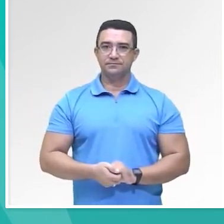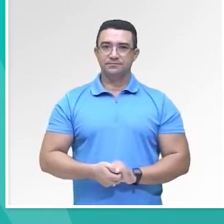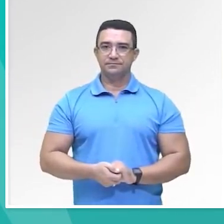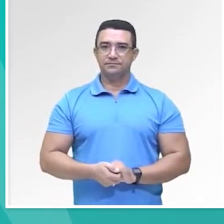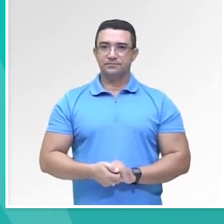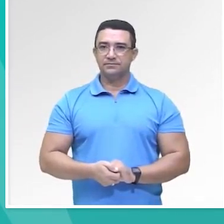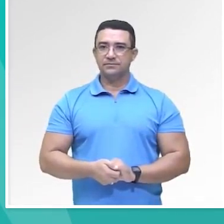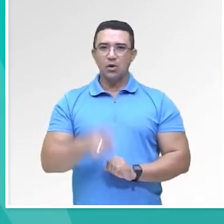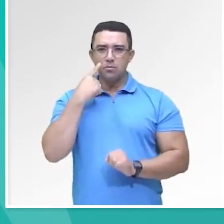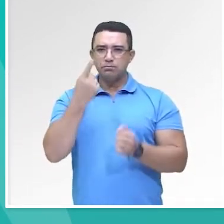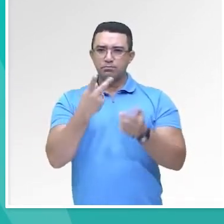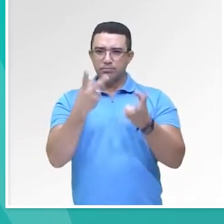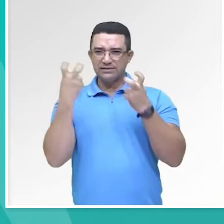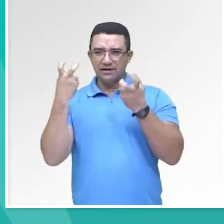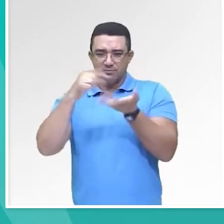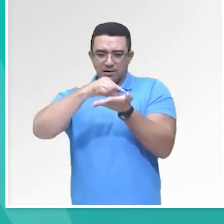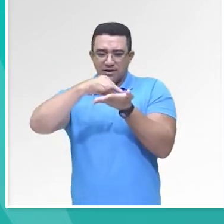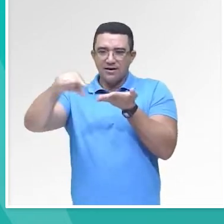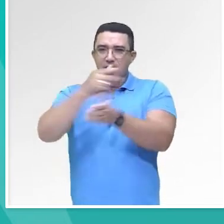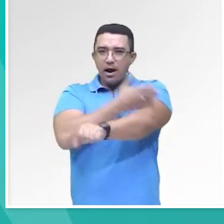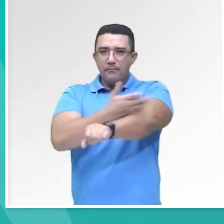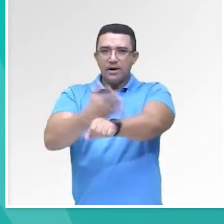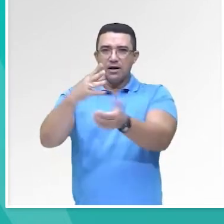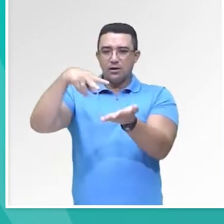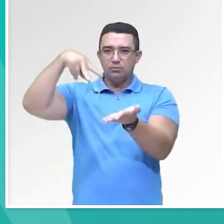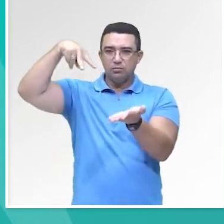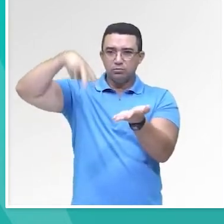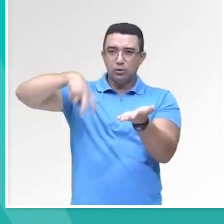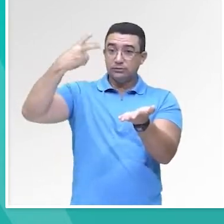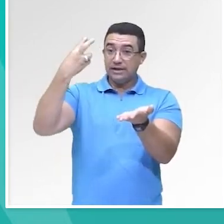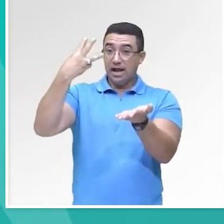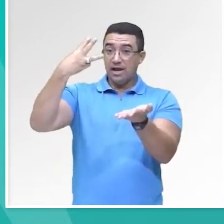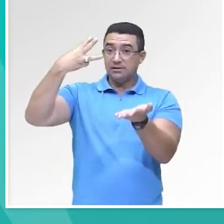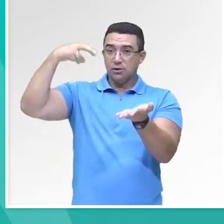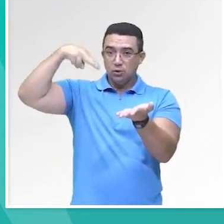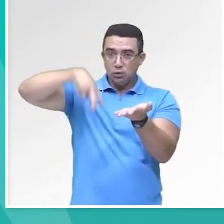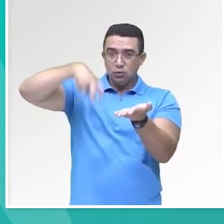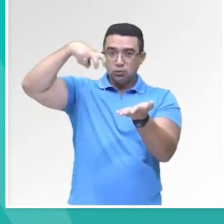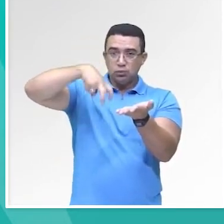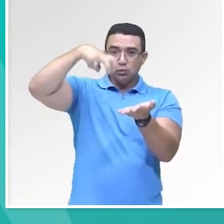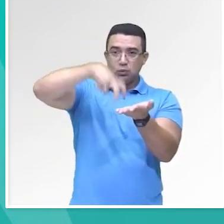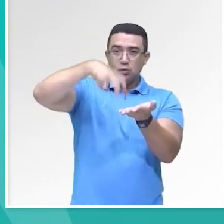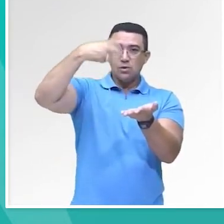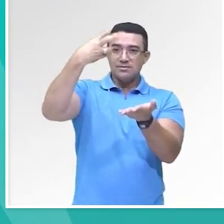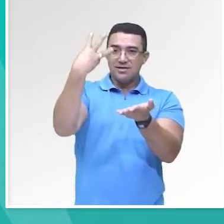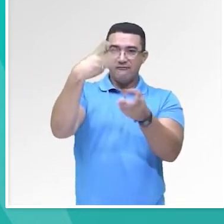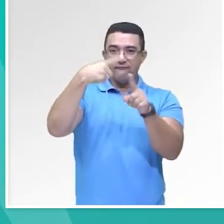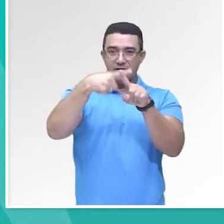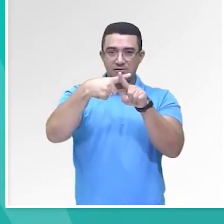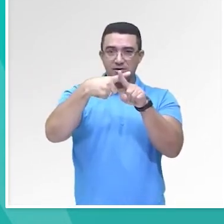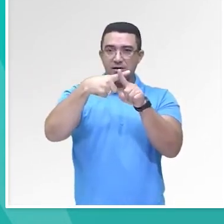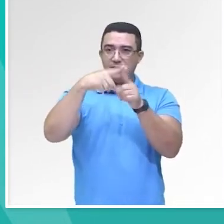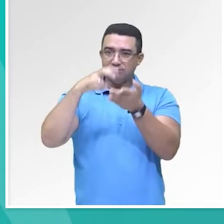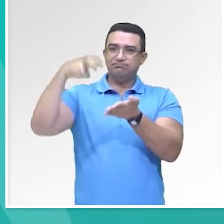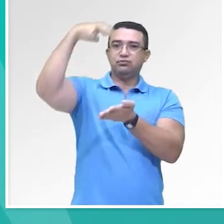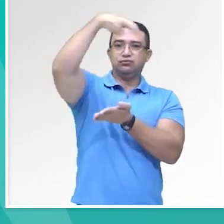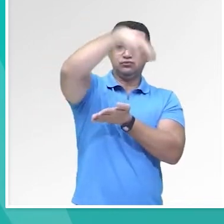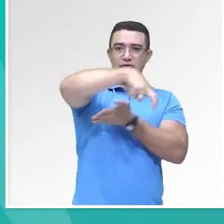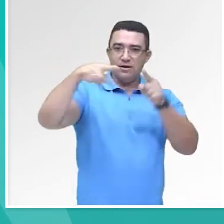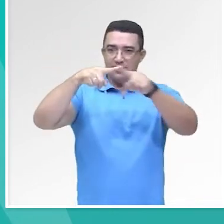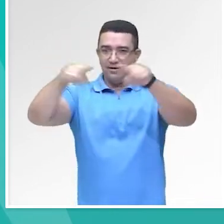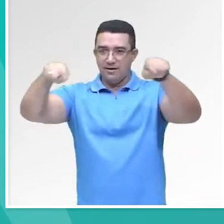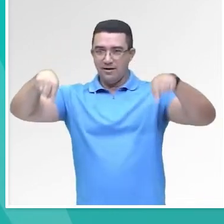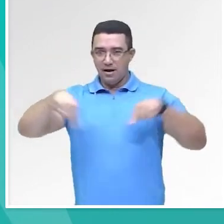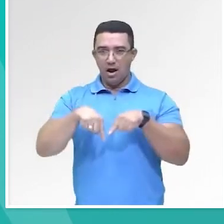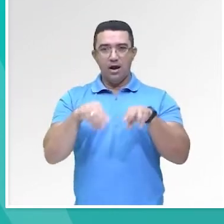ele salta e ele pisa novamente com a perna direita e depois a esquerda. Mais uma vez. Muito bem. Então,